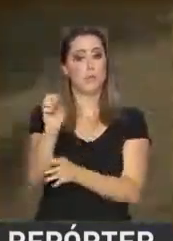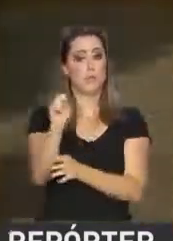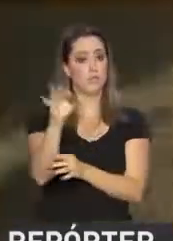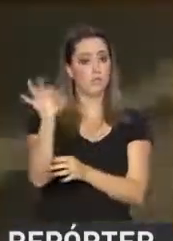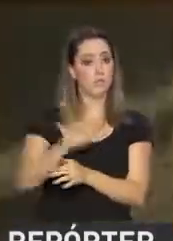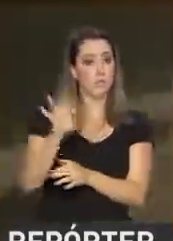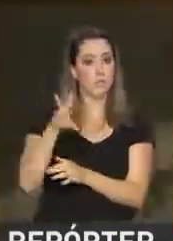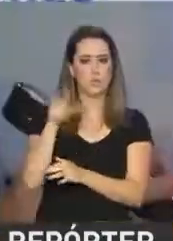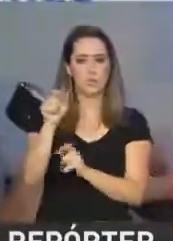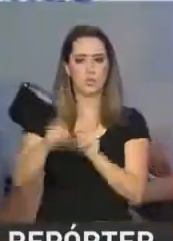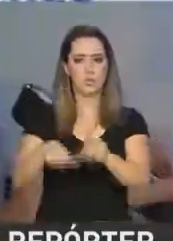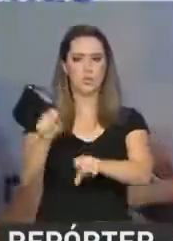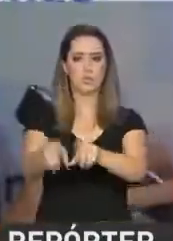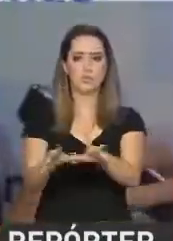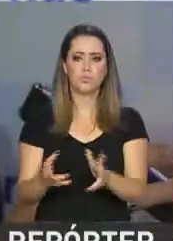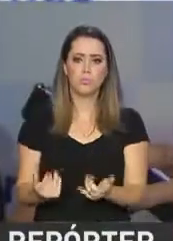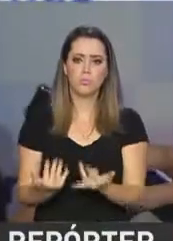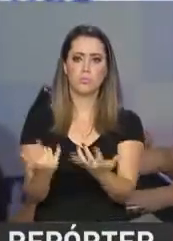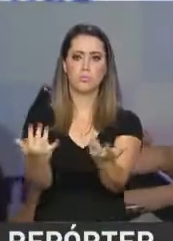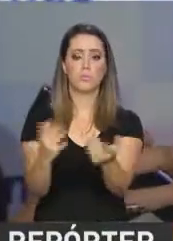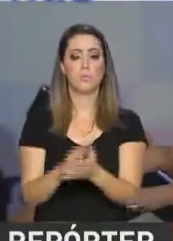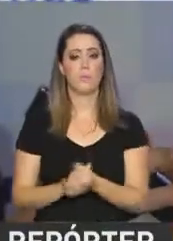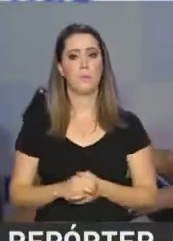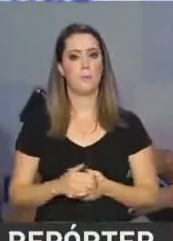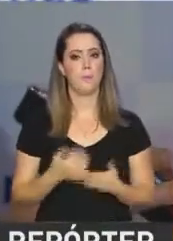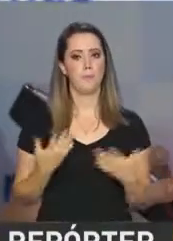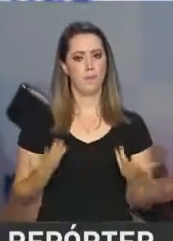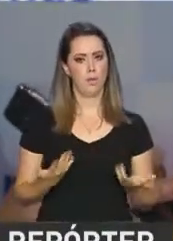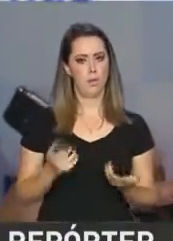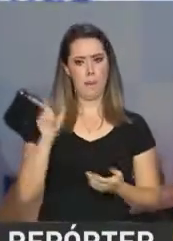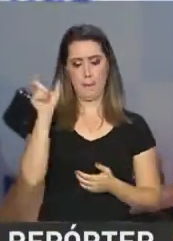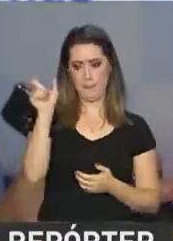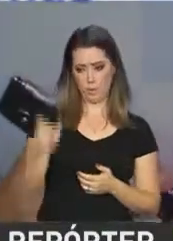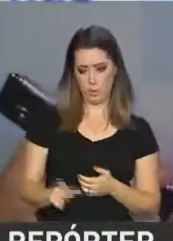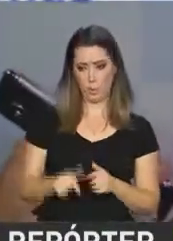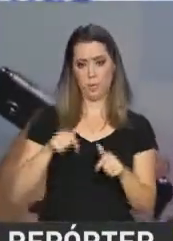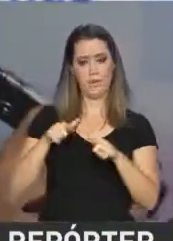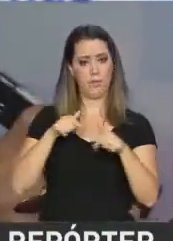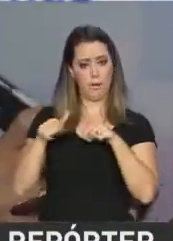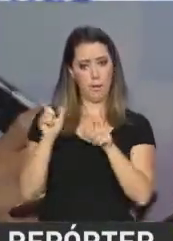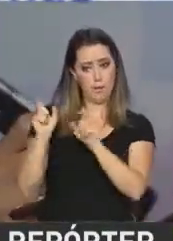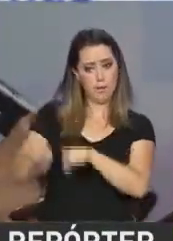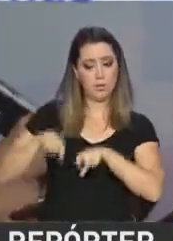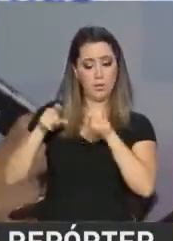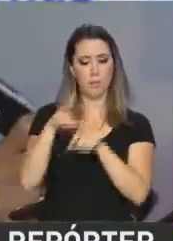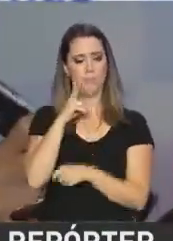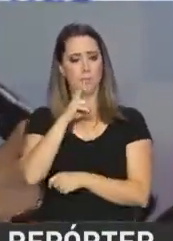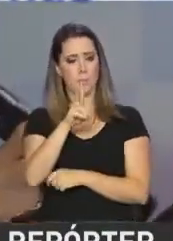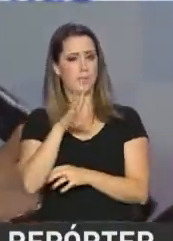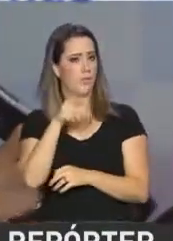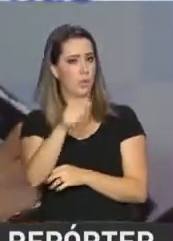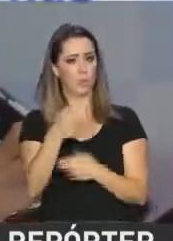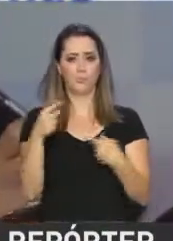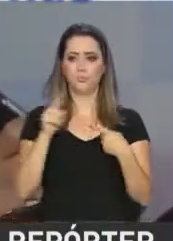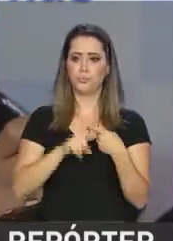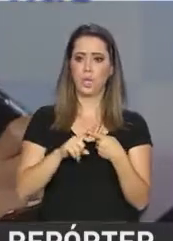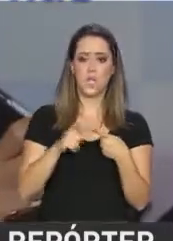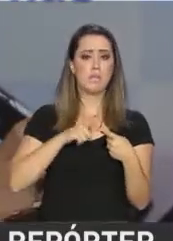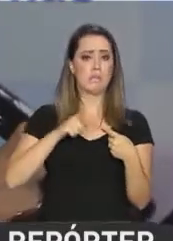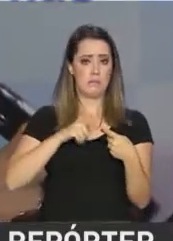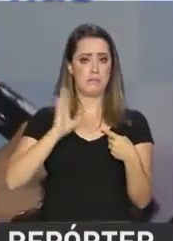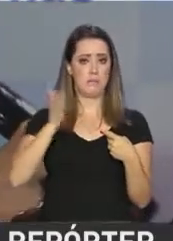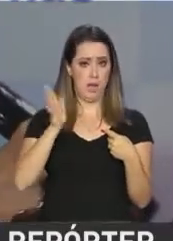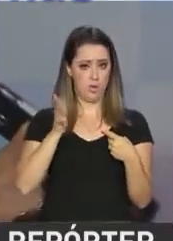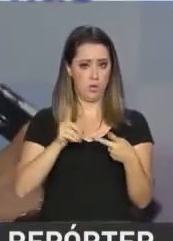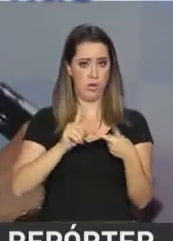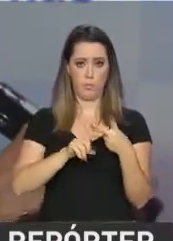tudo o que é cultivado o produtor observa uma série de fatores e observa o estoque observa entrada da safra do filme do primeiro